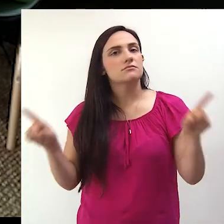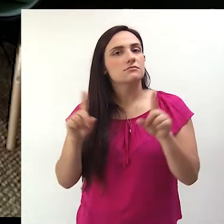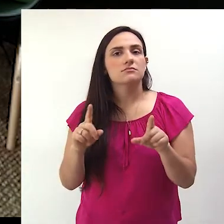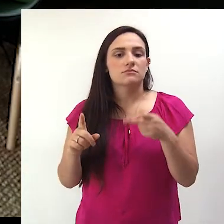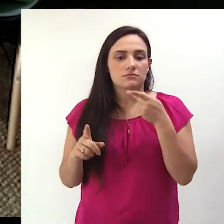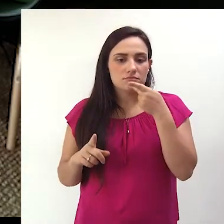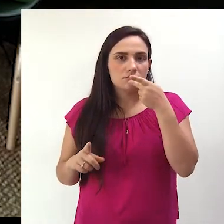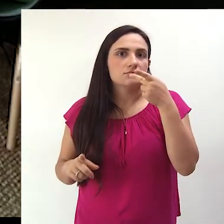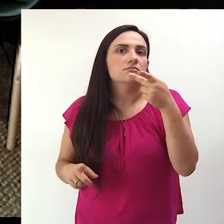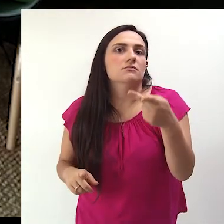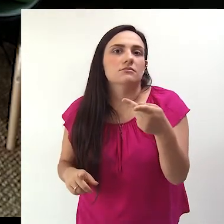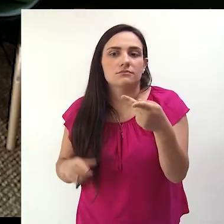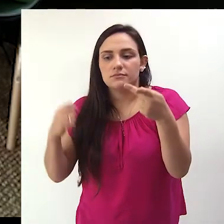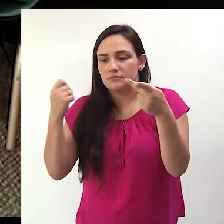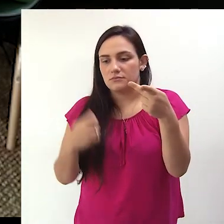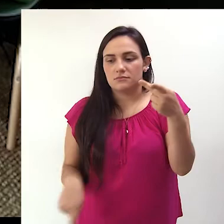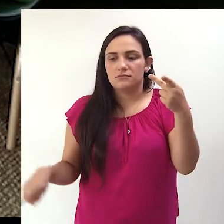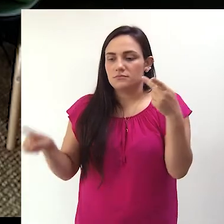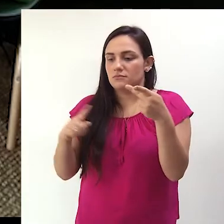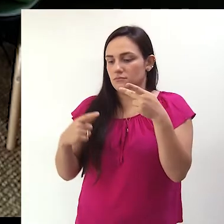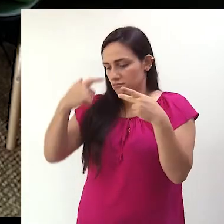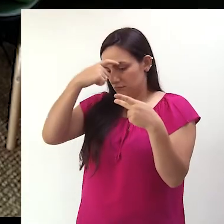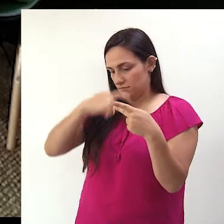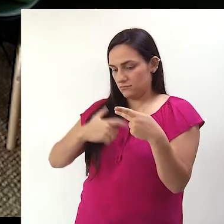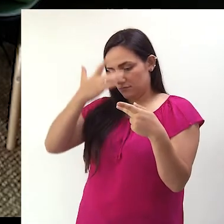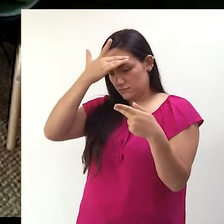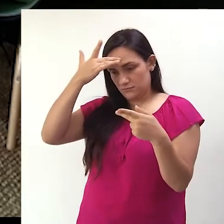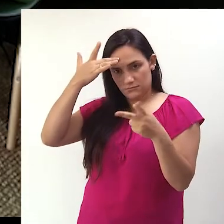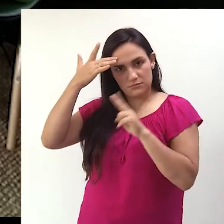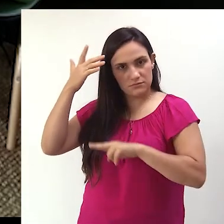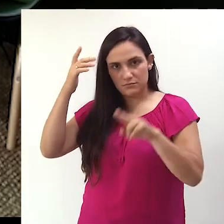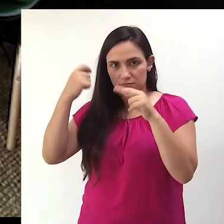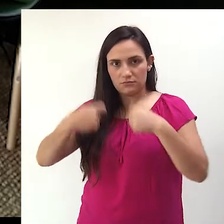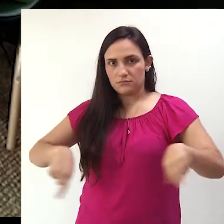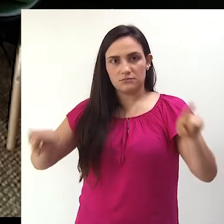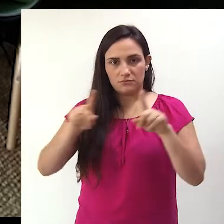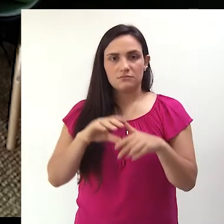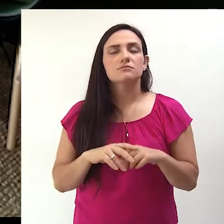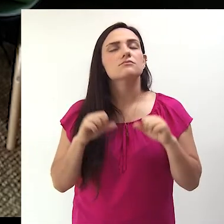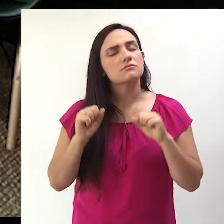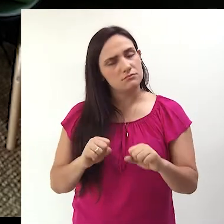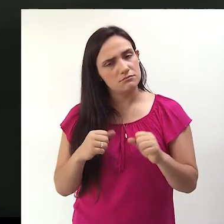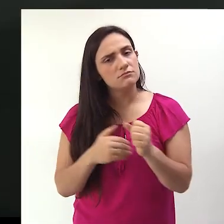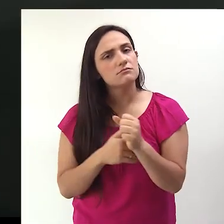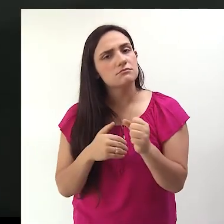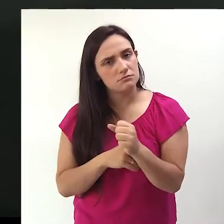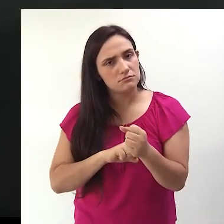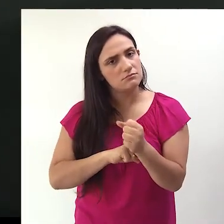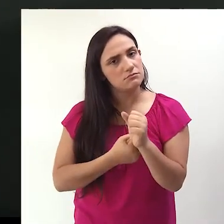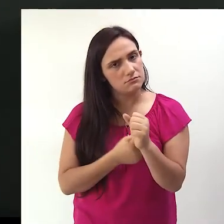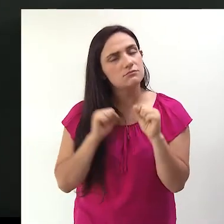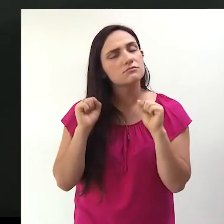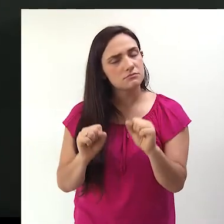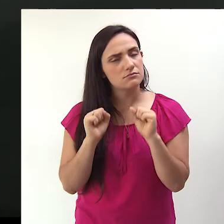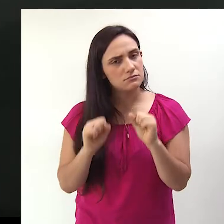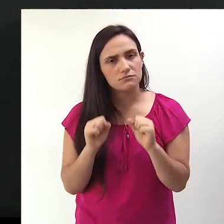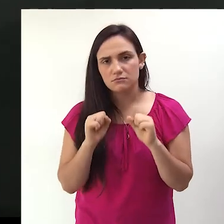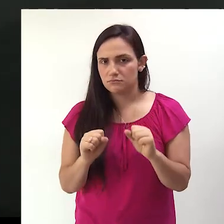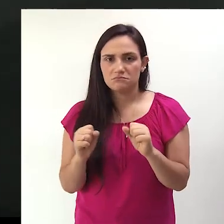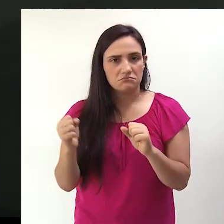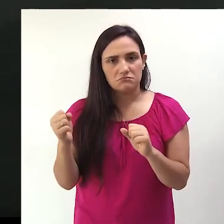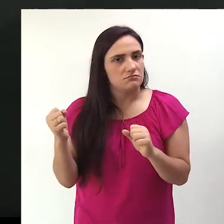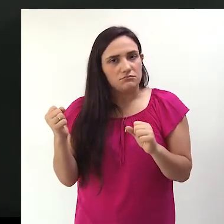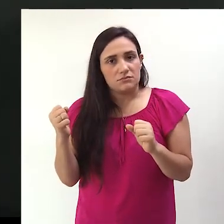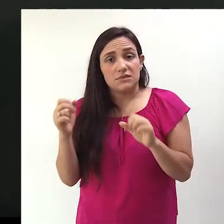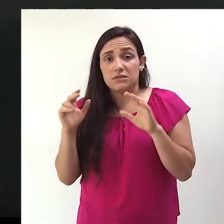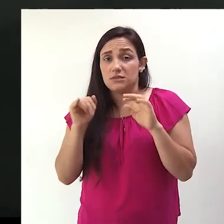reconhecidos De ou falar que forma fulano alguma. Denunciou, não precisa se preocupar com isso. Pelo contrário, é garantido total anonimato, por vezes, inclusive,